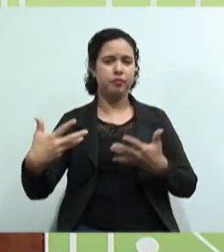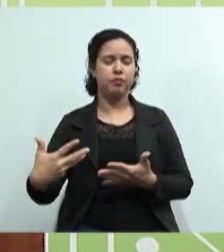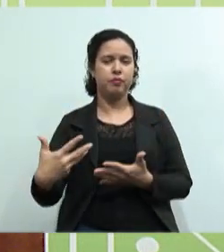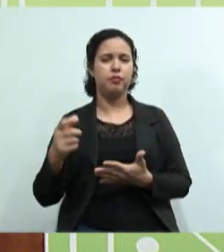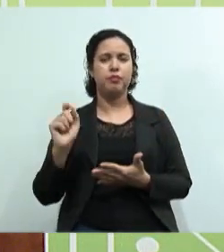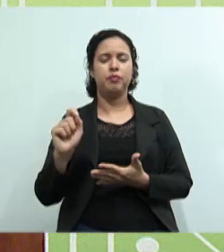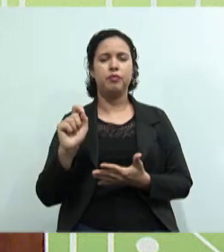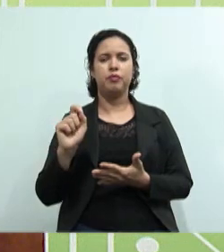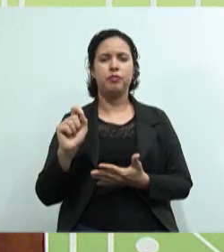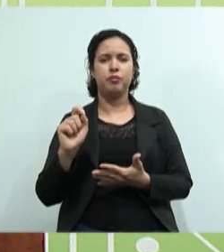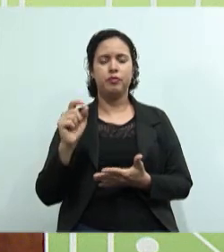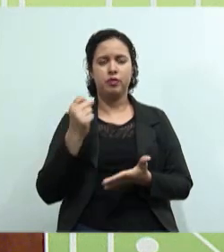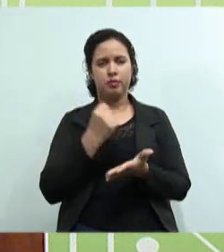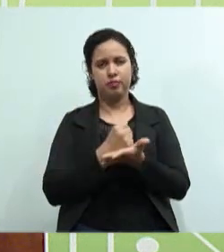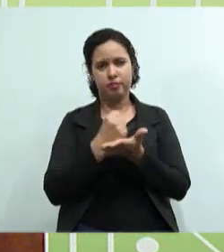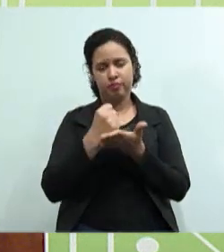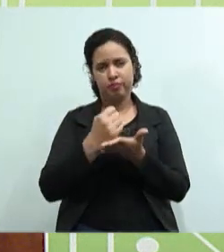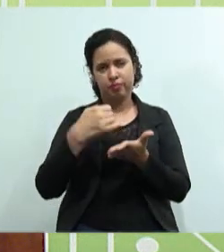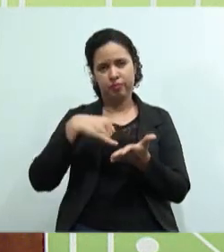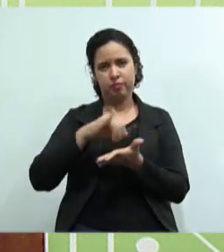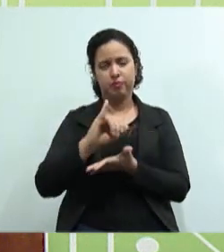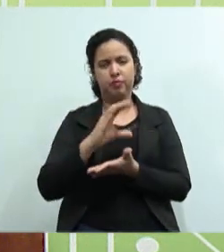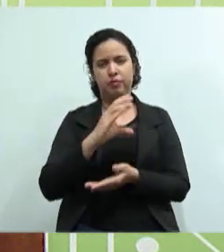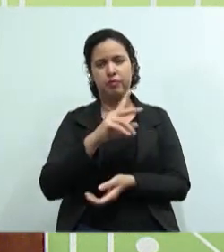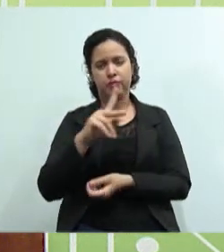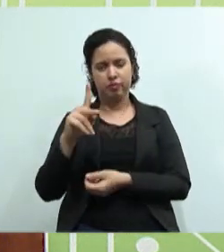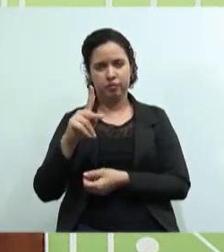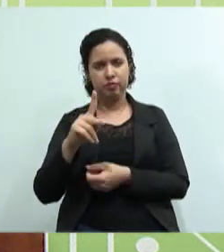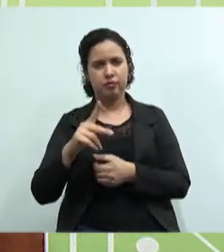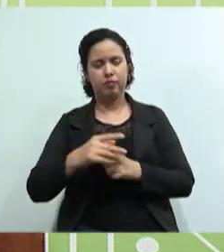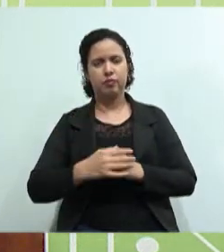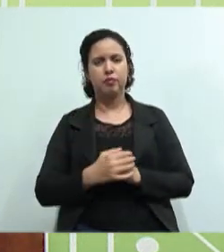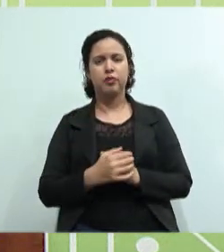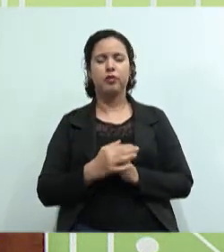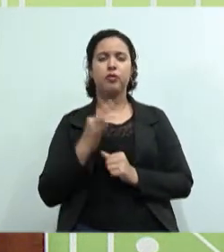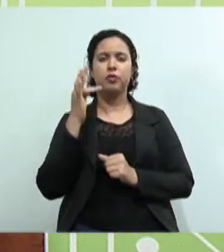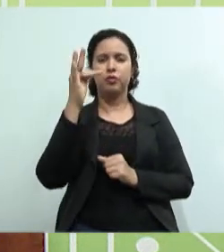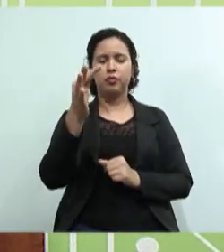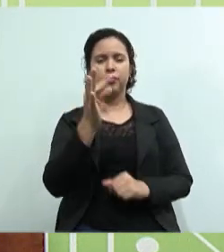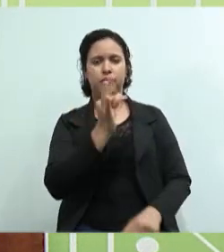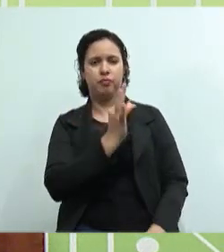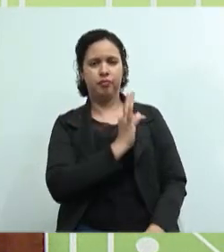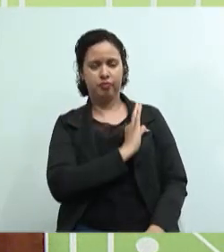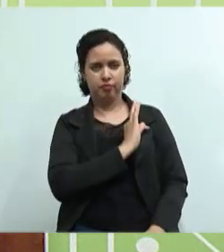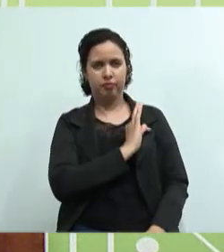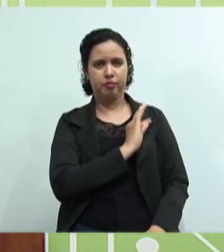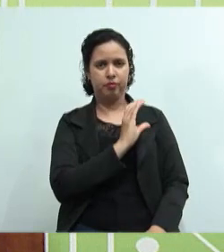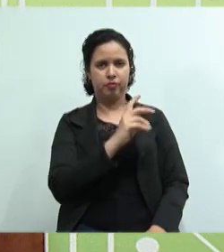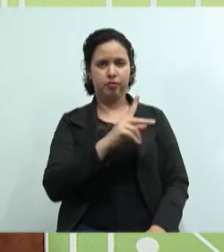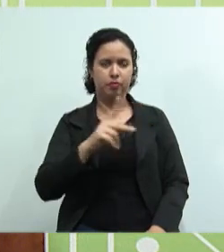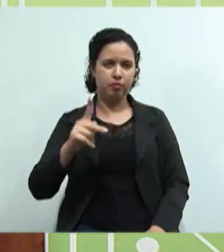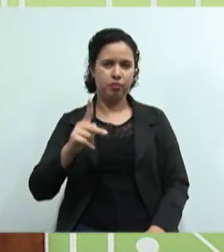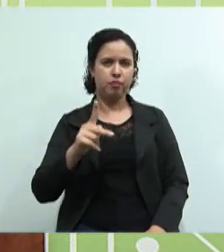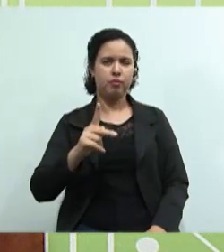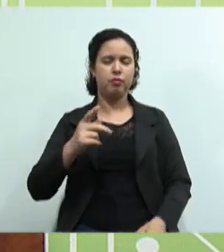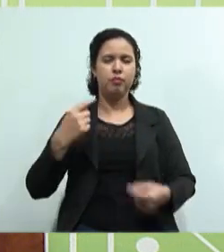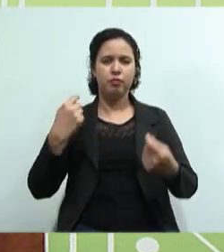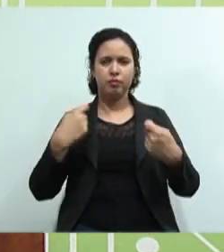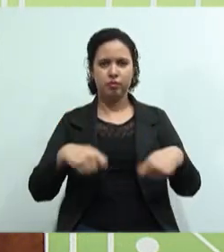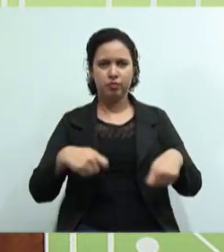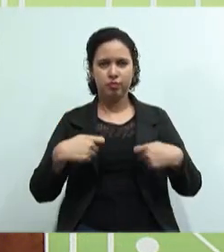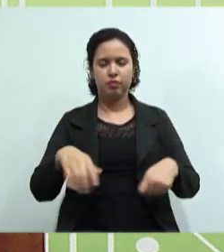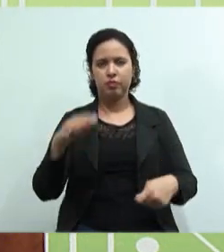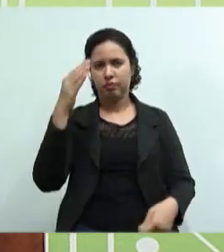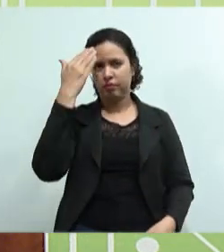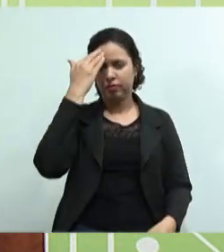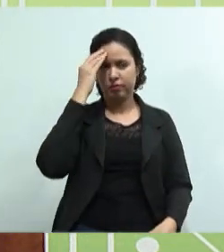a parte de tributação das cooperativas. Então, vocês como futuros técnicos em cooperativismo, precisam